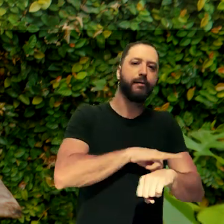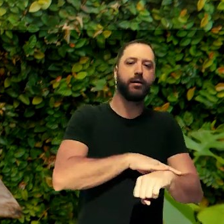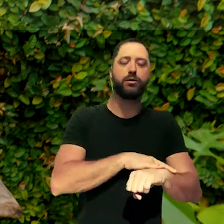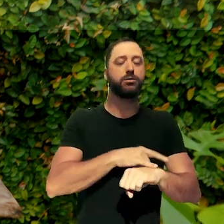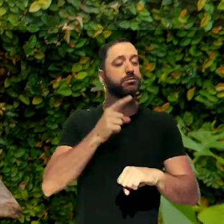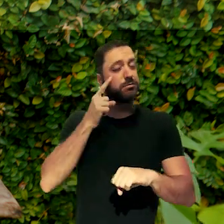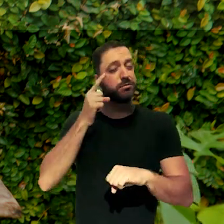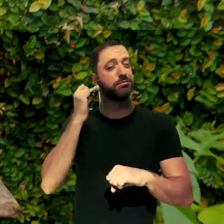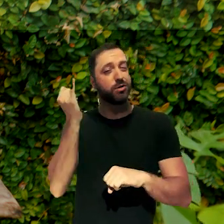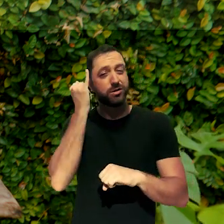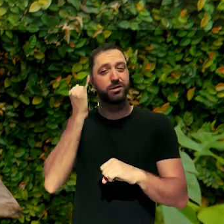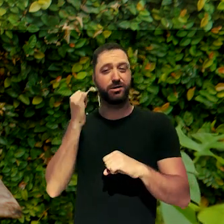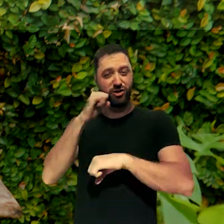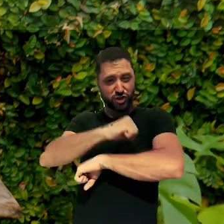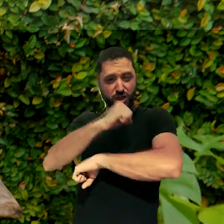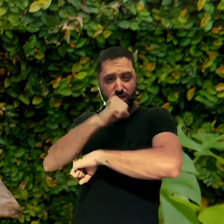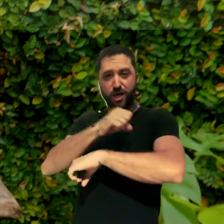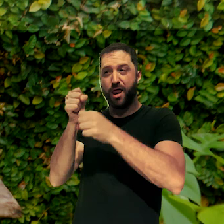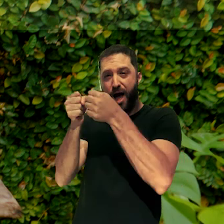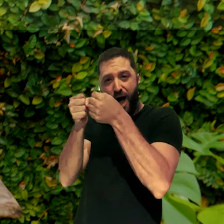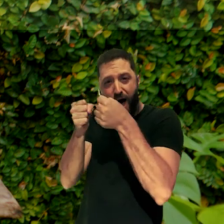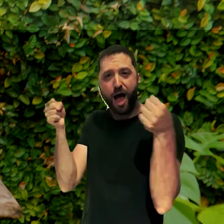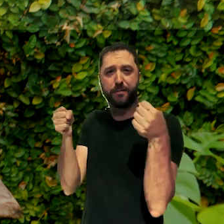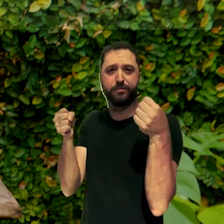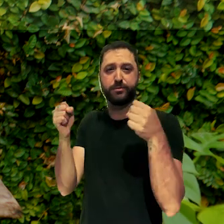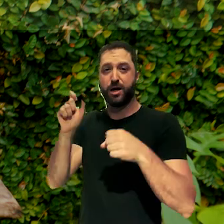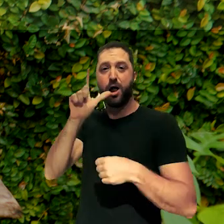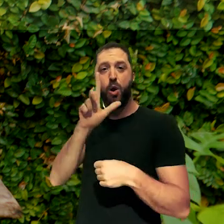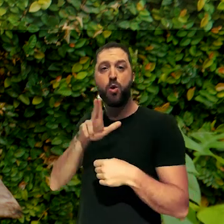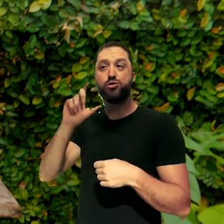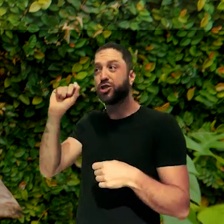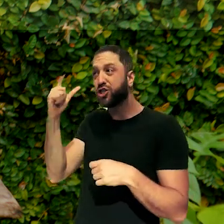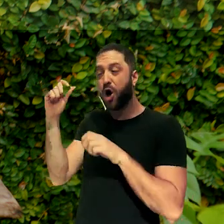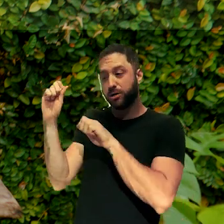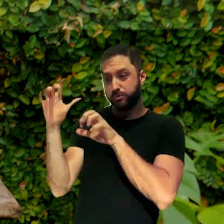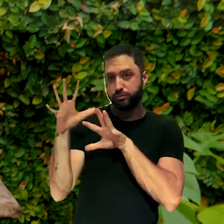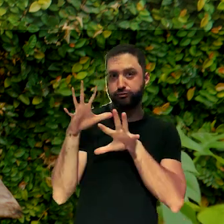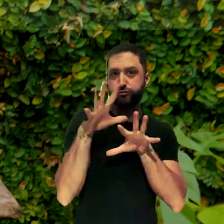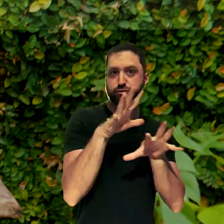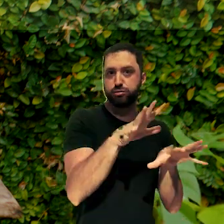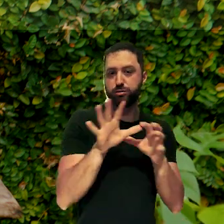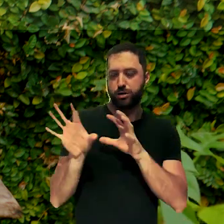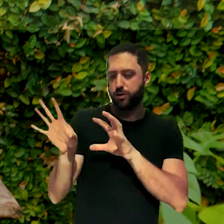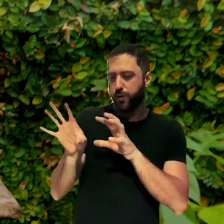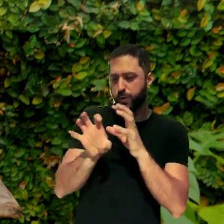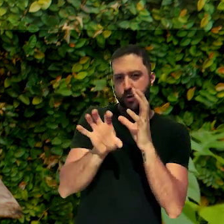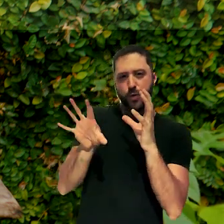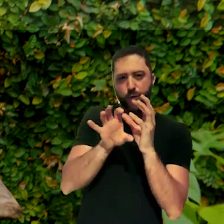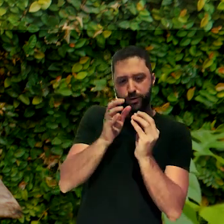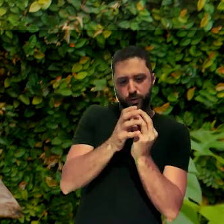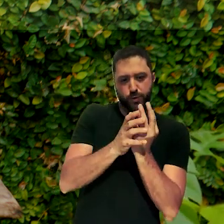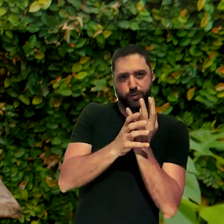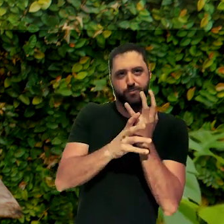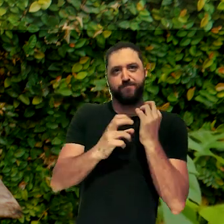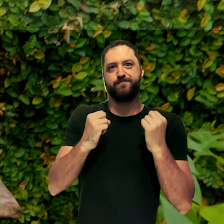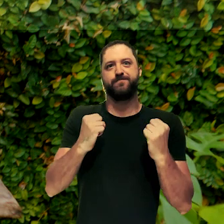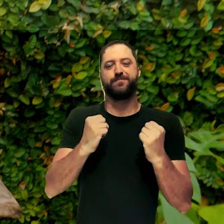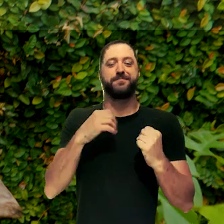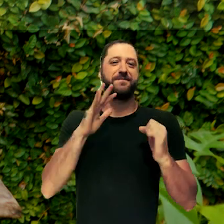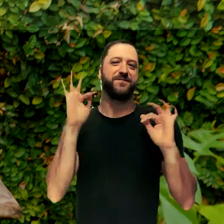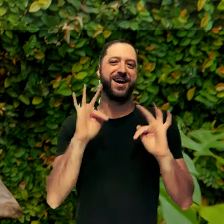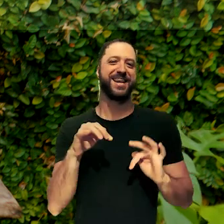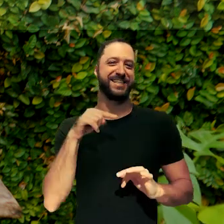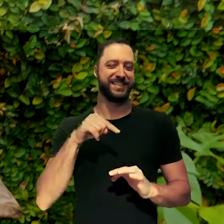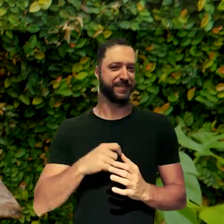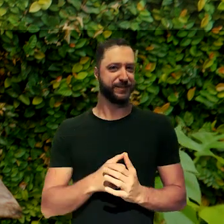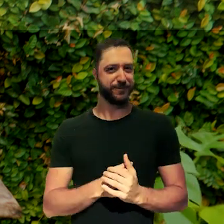ou até mesmo ao banheiro, não esqueça de deixar as cortinas abertas, entrar um pouquinho de claridade, pegar uns raios de sol, que